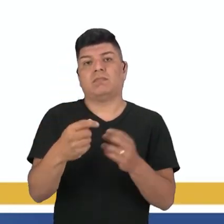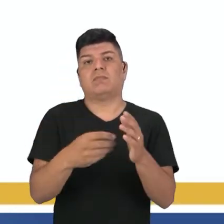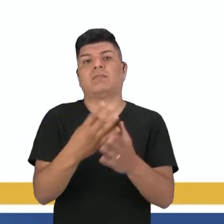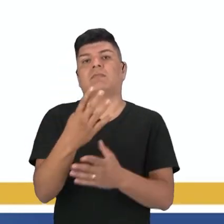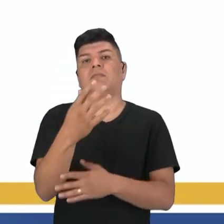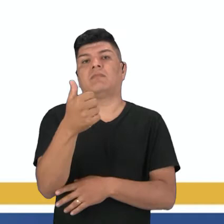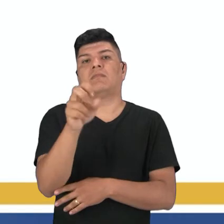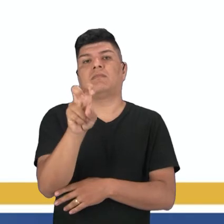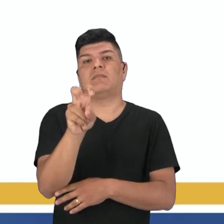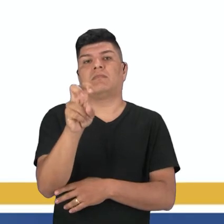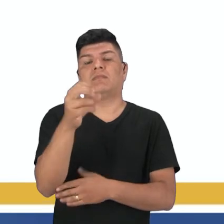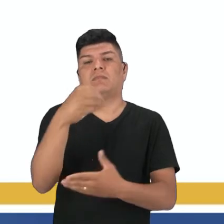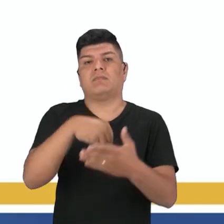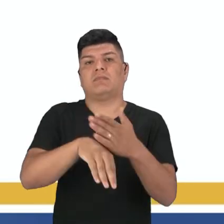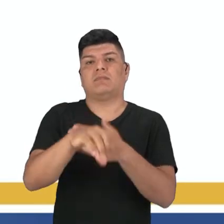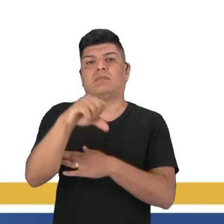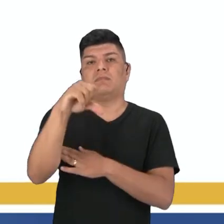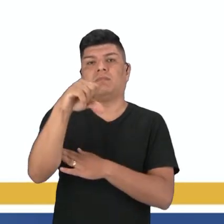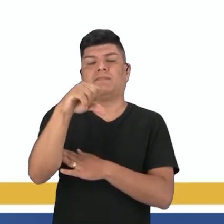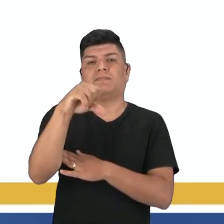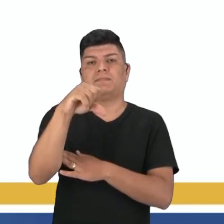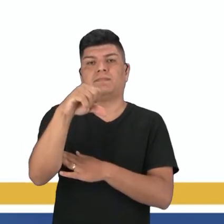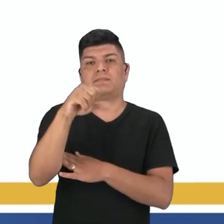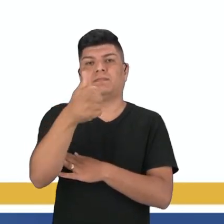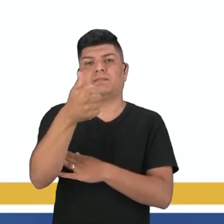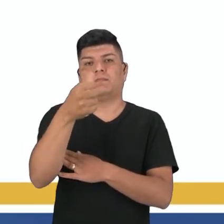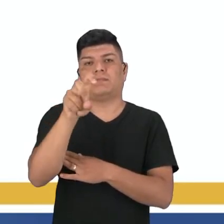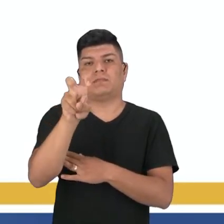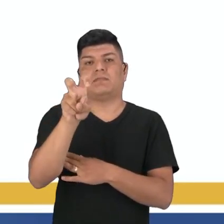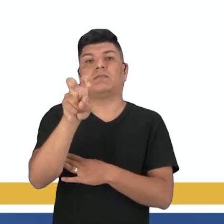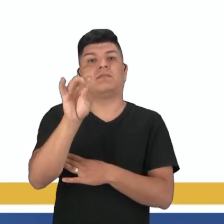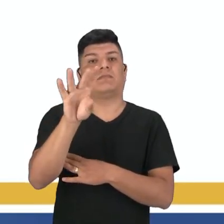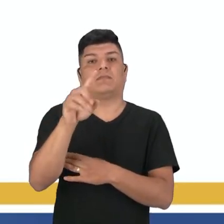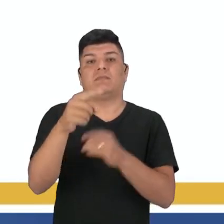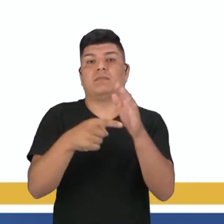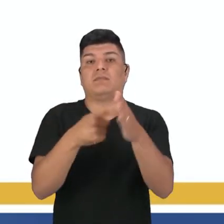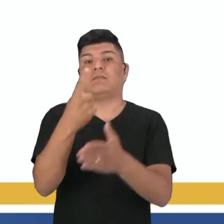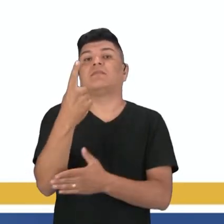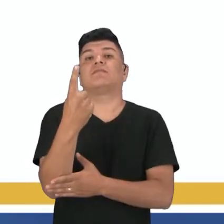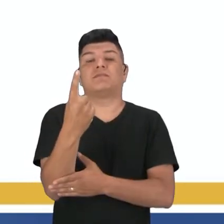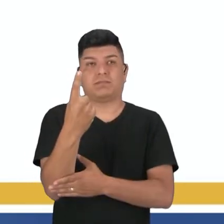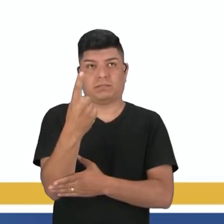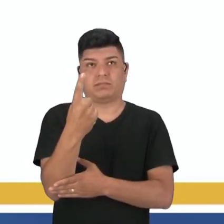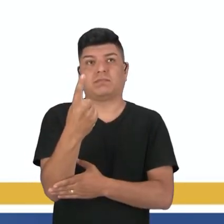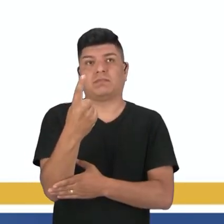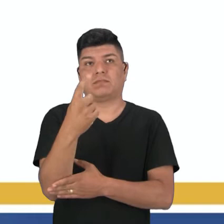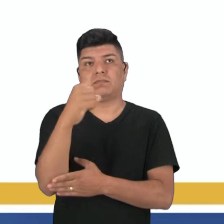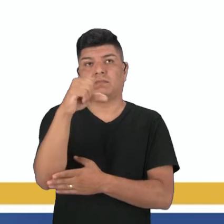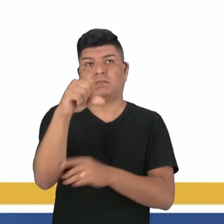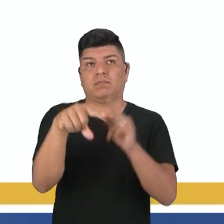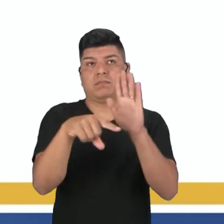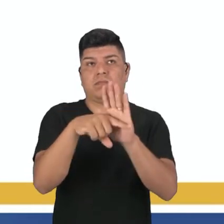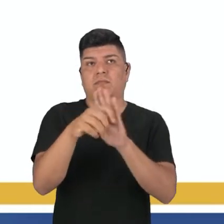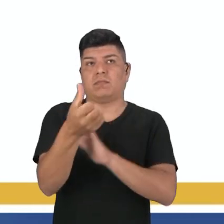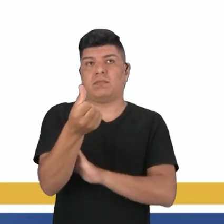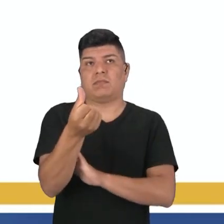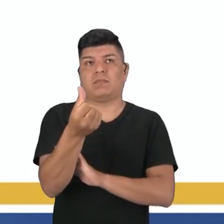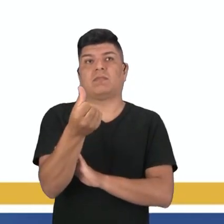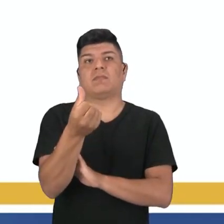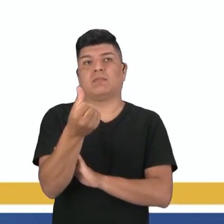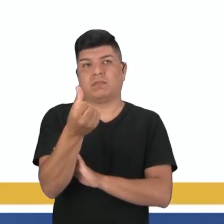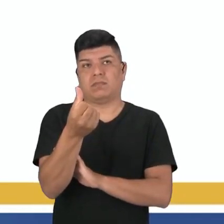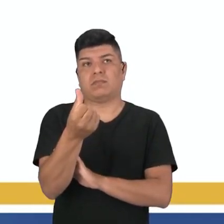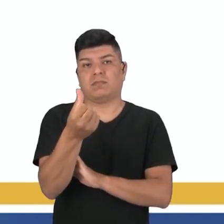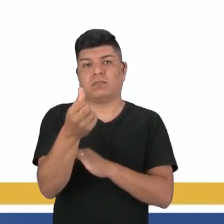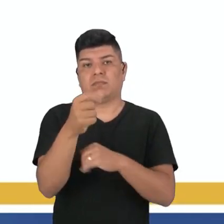15? O 9 cabe dentro do 15. O 9 cabe apenas uma vez, né? 1 vezes 9 deu 9. E a gente faz